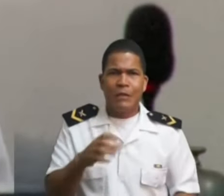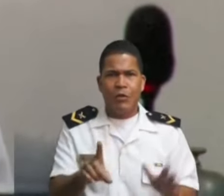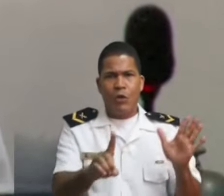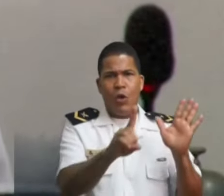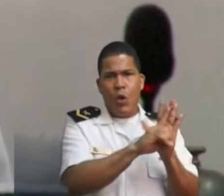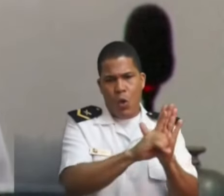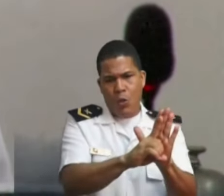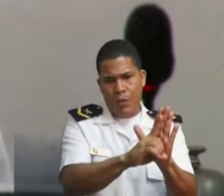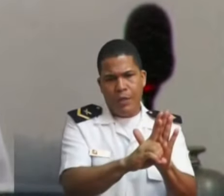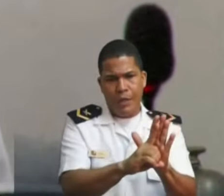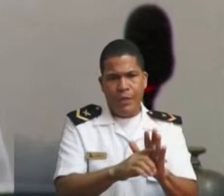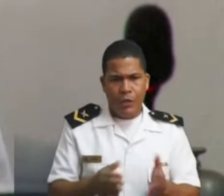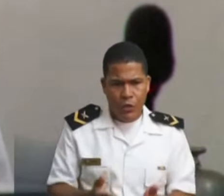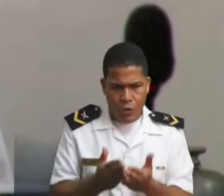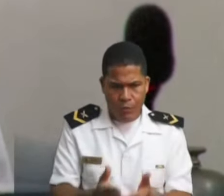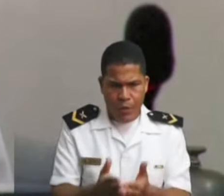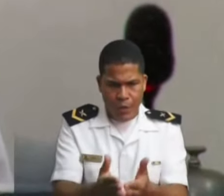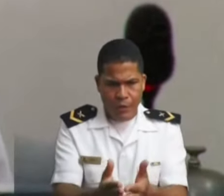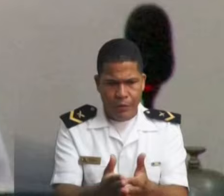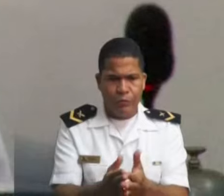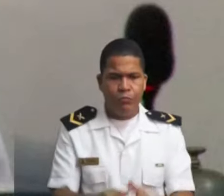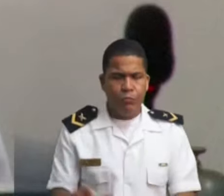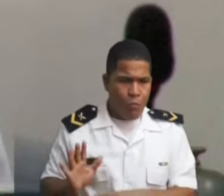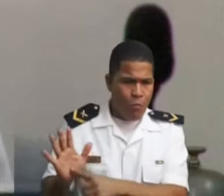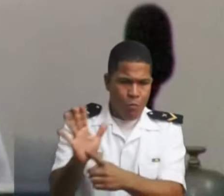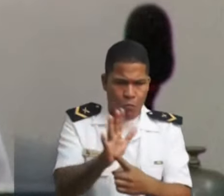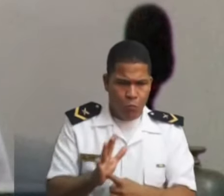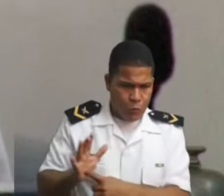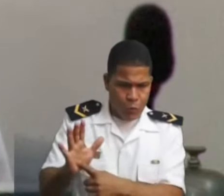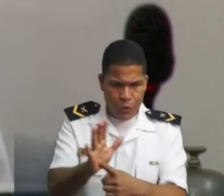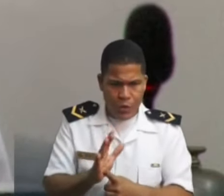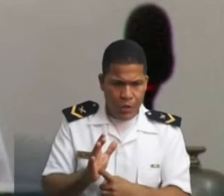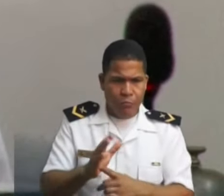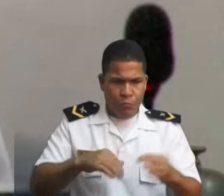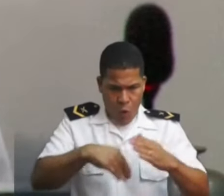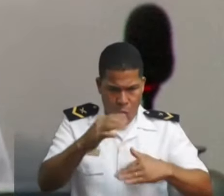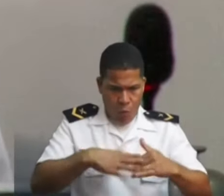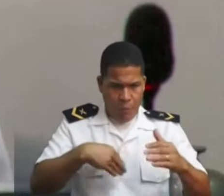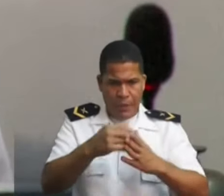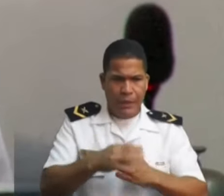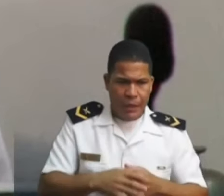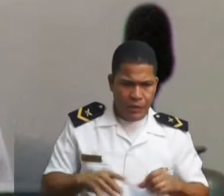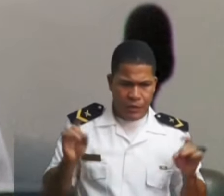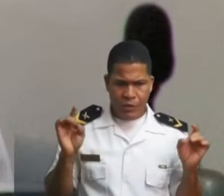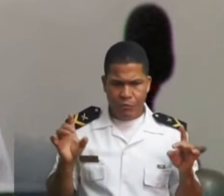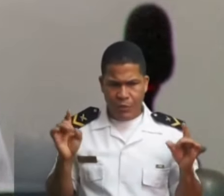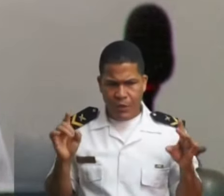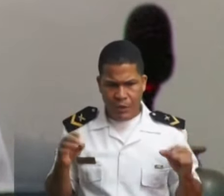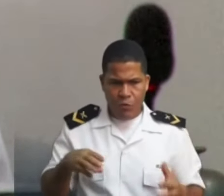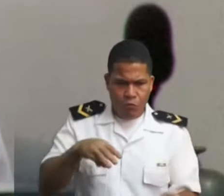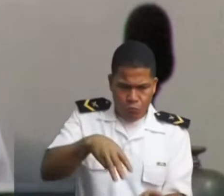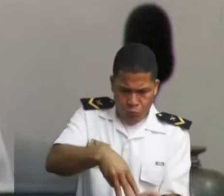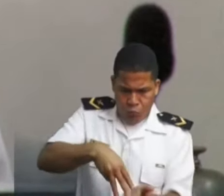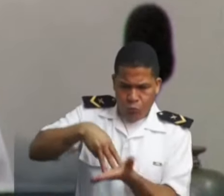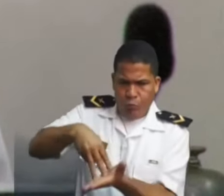o que sobreleva a competência e dedicação dos seus membros em prol da causa maior deste tribunal.